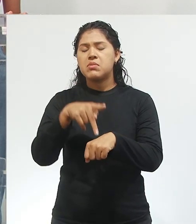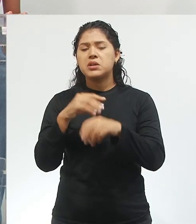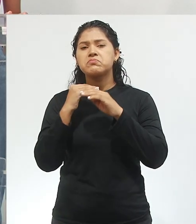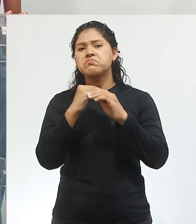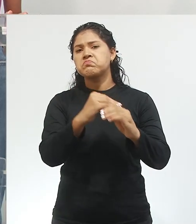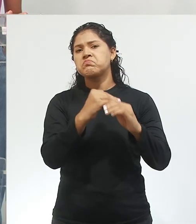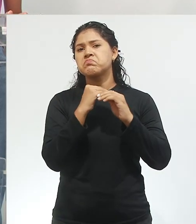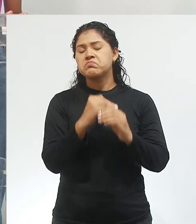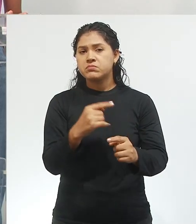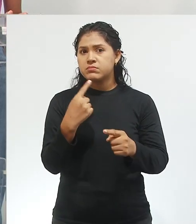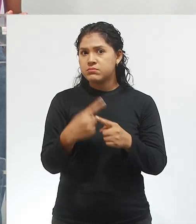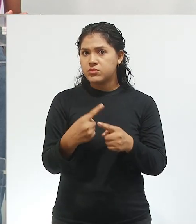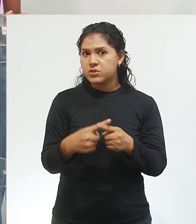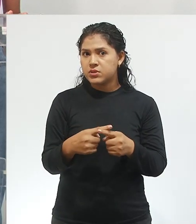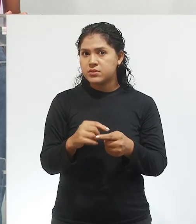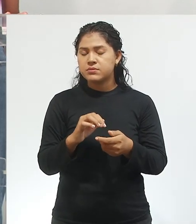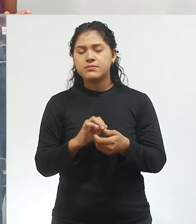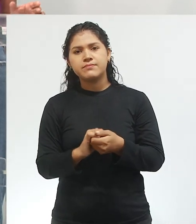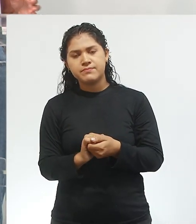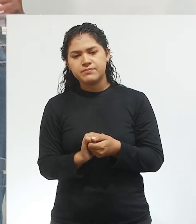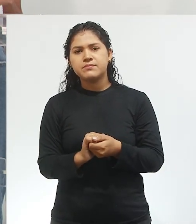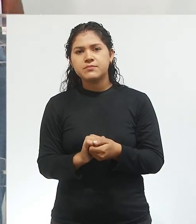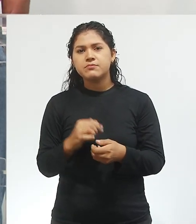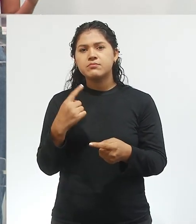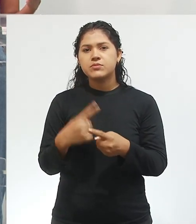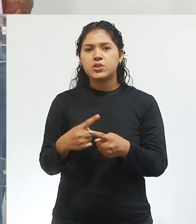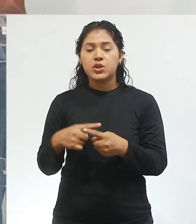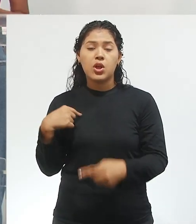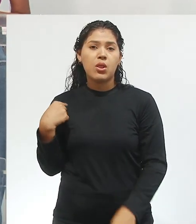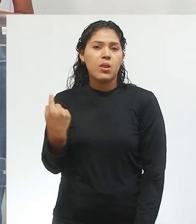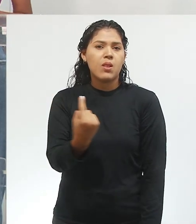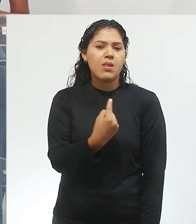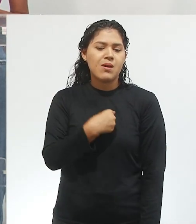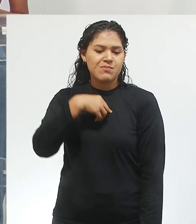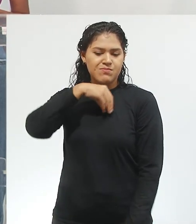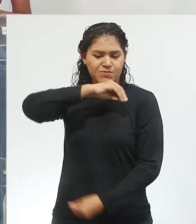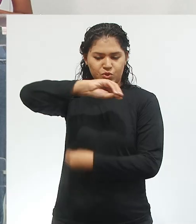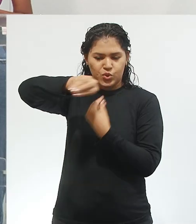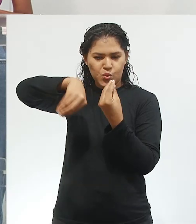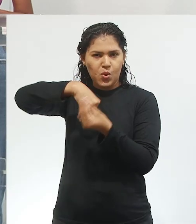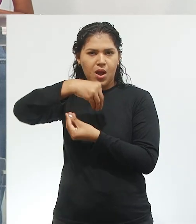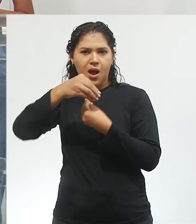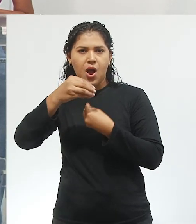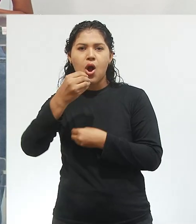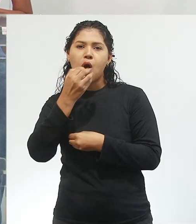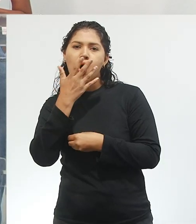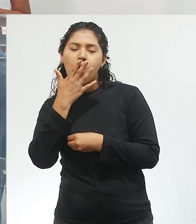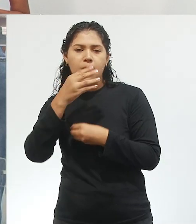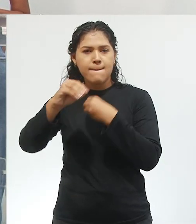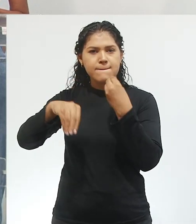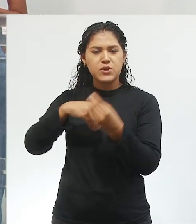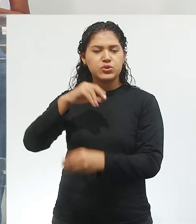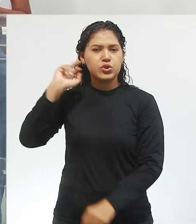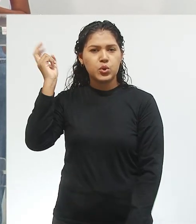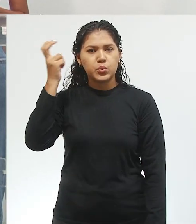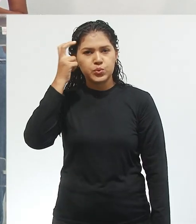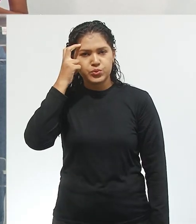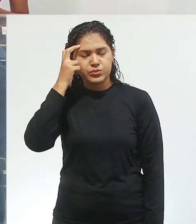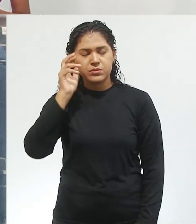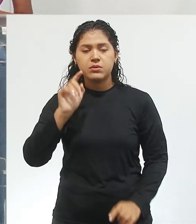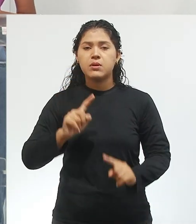sem diferenças? Justamente porque somos fruto dessa miscigenação. Nós